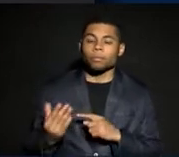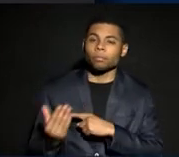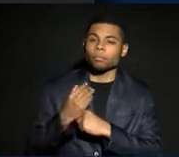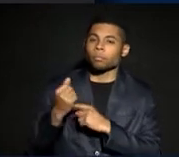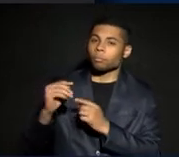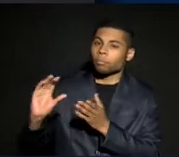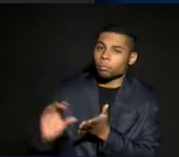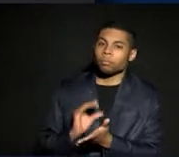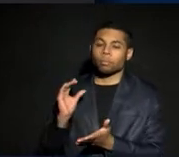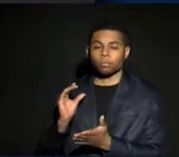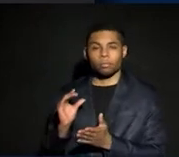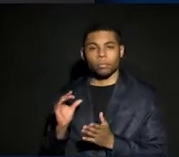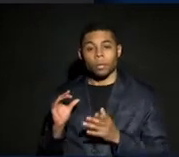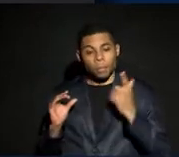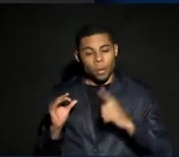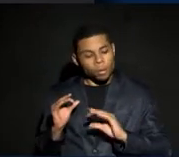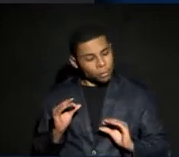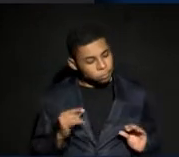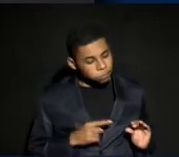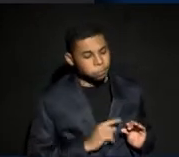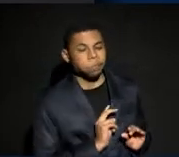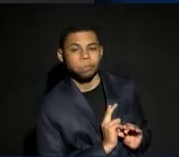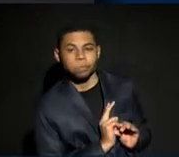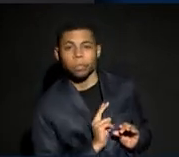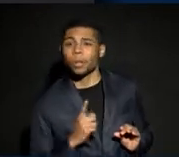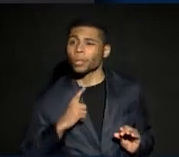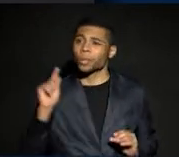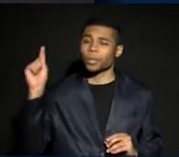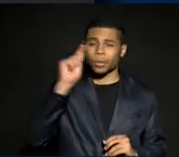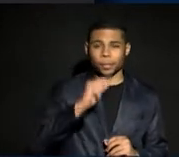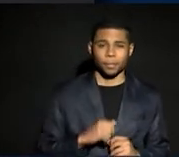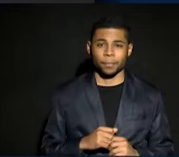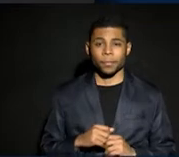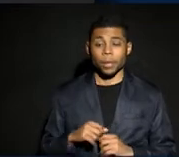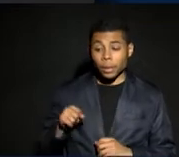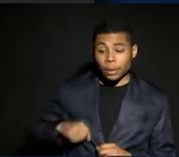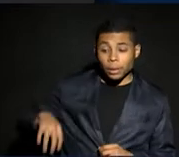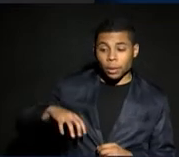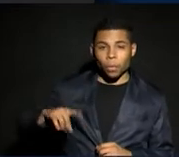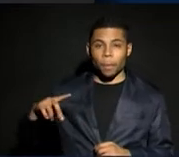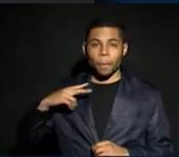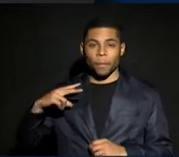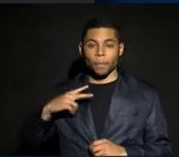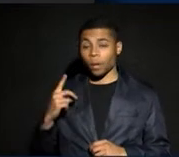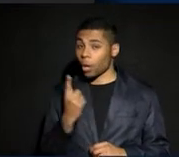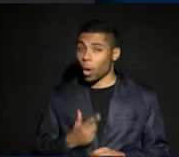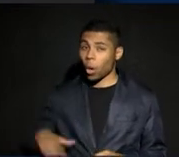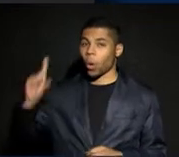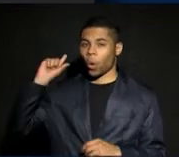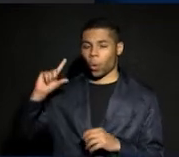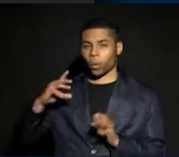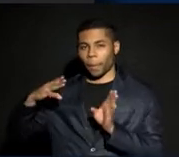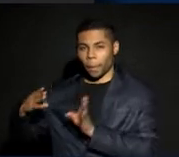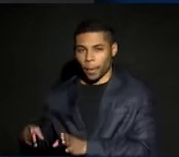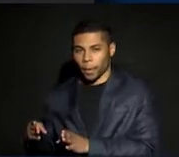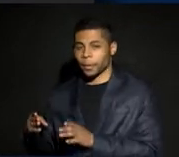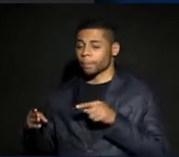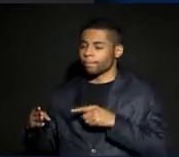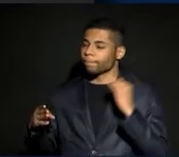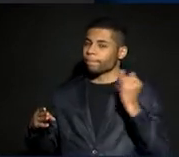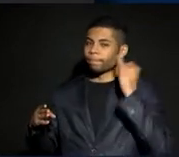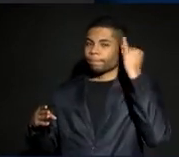com capital de risco. Isso está acontecendo no mundo inteiro. O setor privado é a outra parte, outra